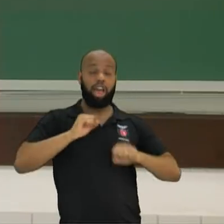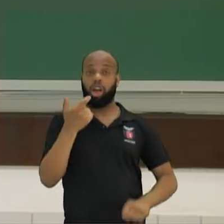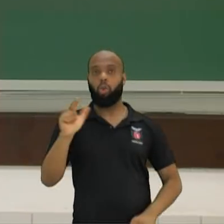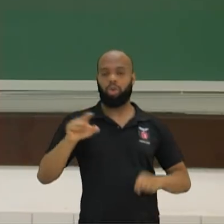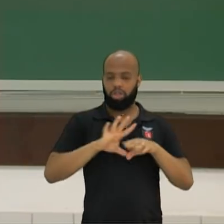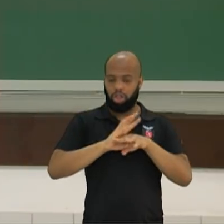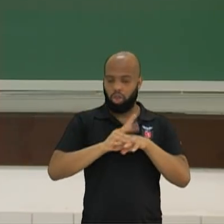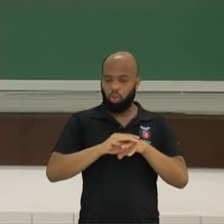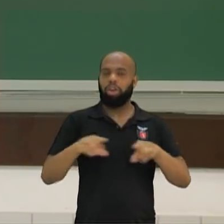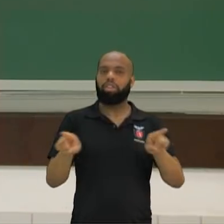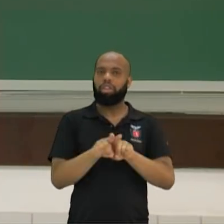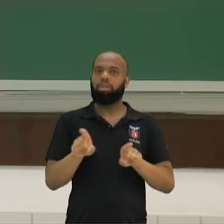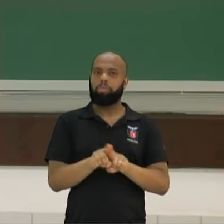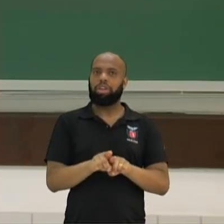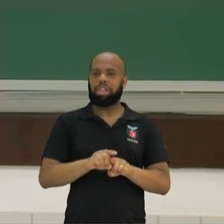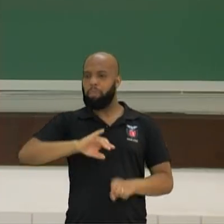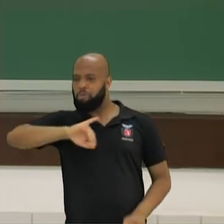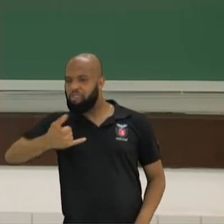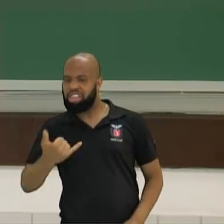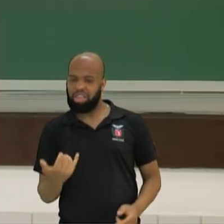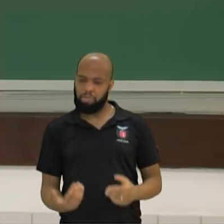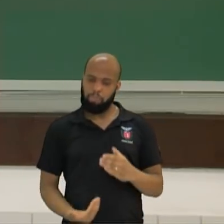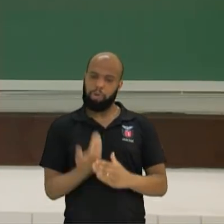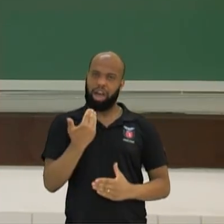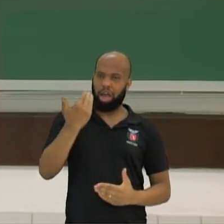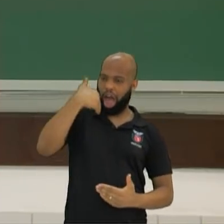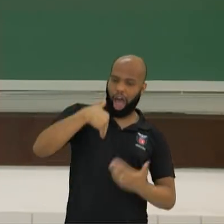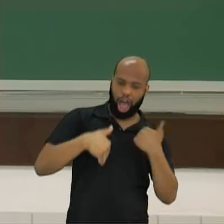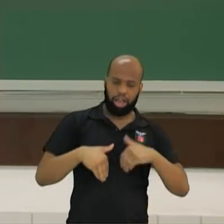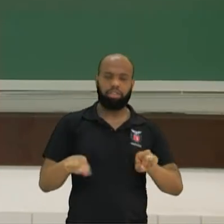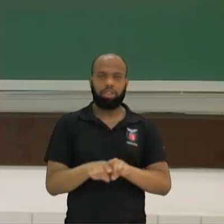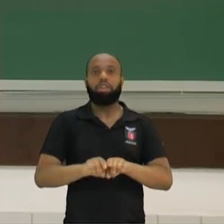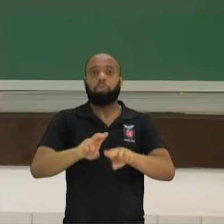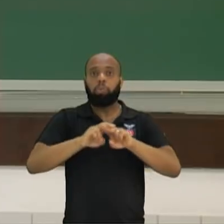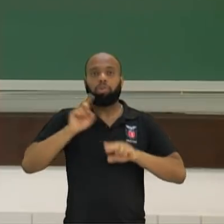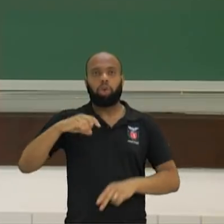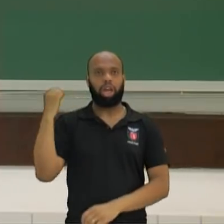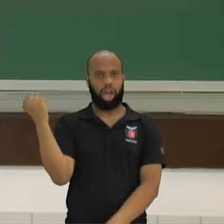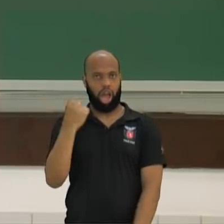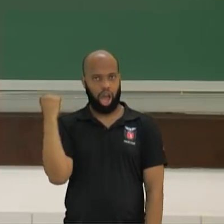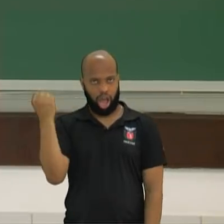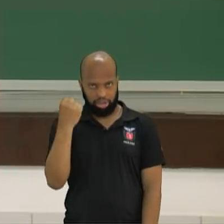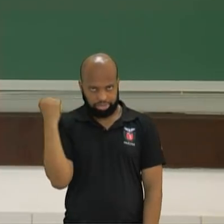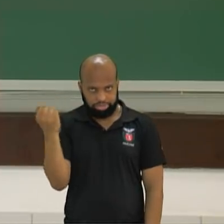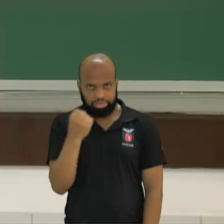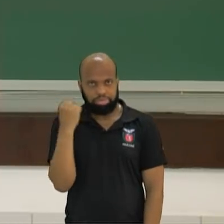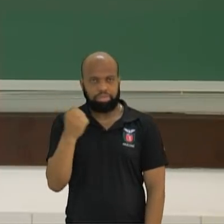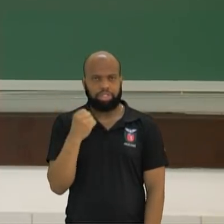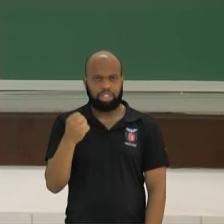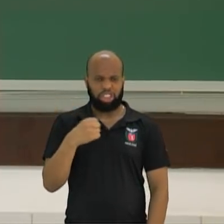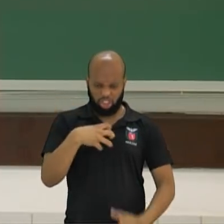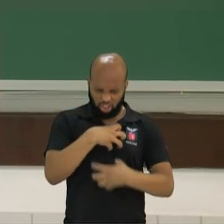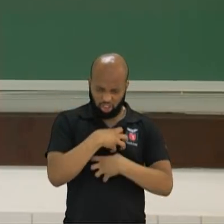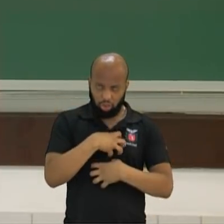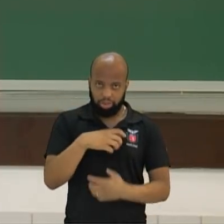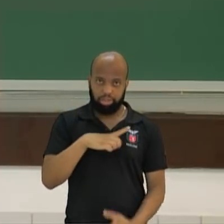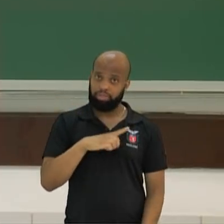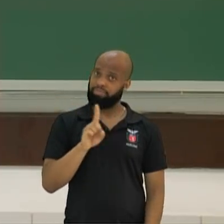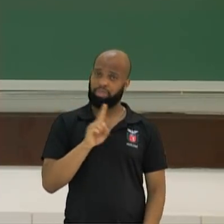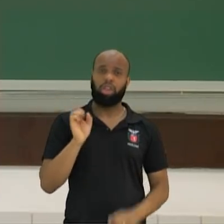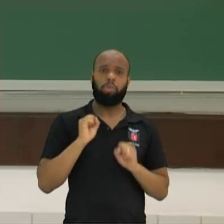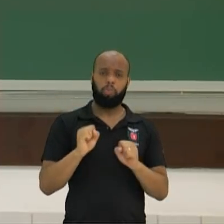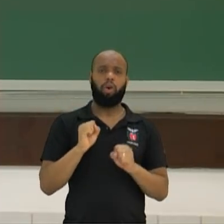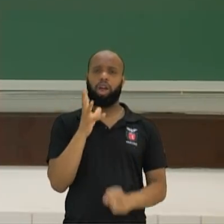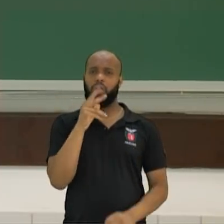outras doenças oportunistas, tá? Então é por isso que essa é uma doença grave. Nem sempre ela tem sintomas no início, tá? Eles podem demorar